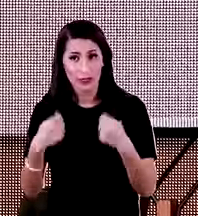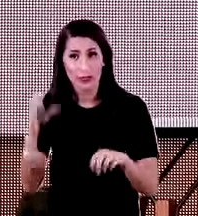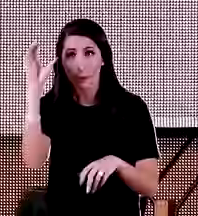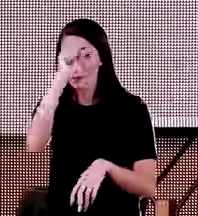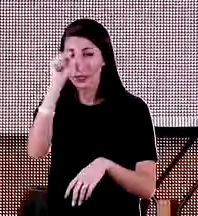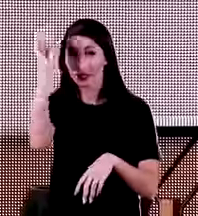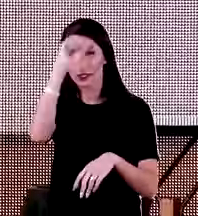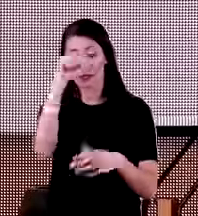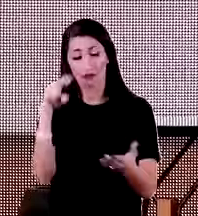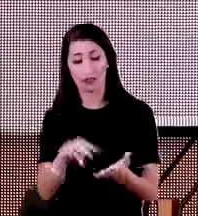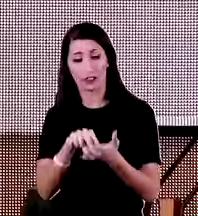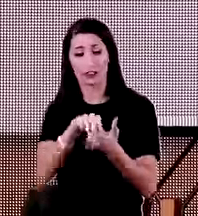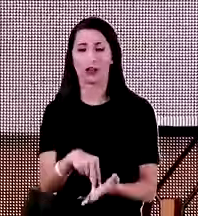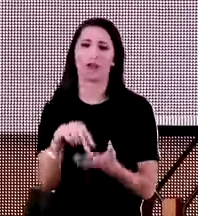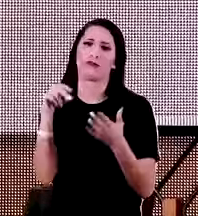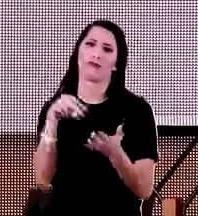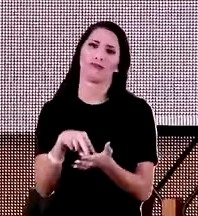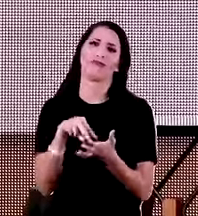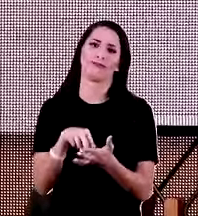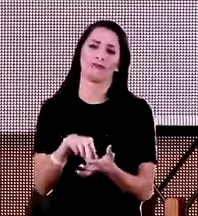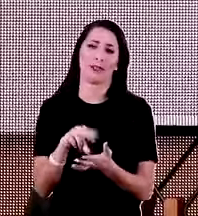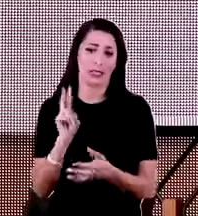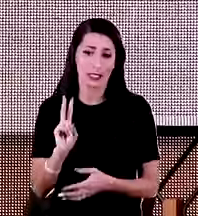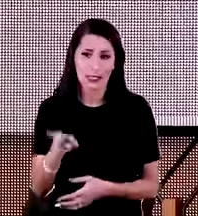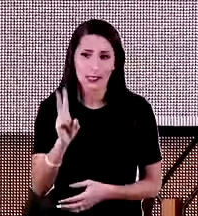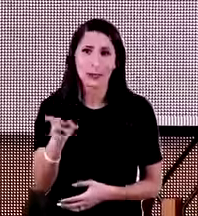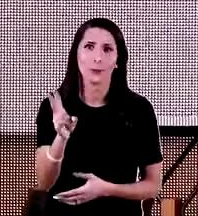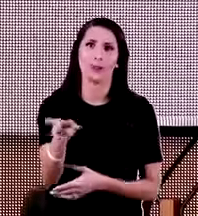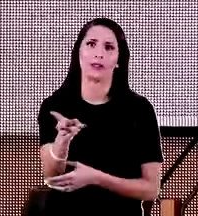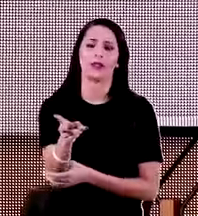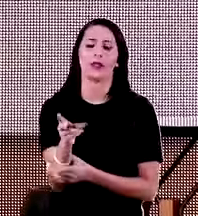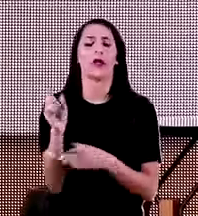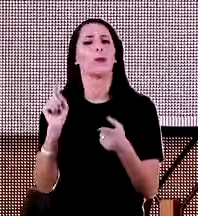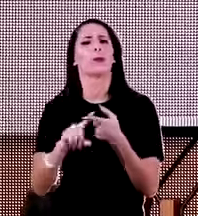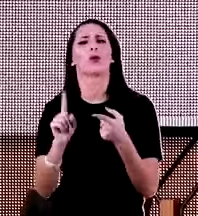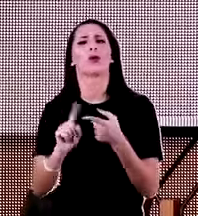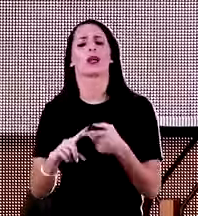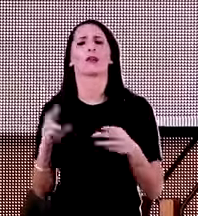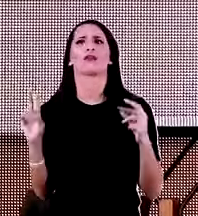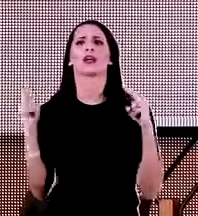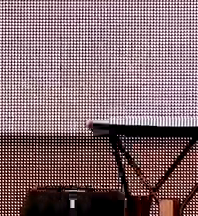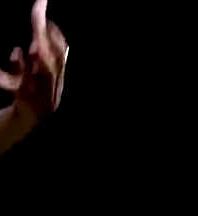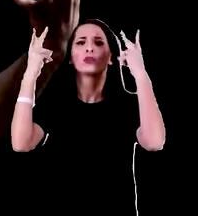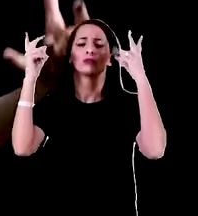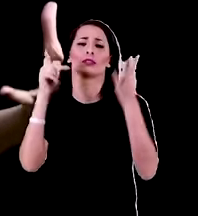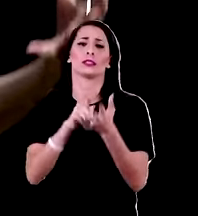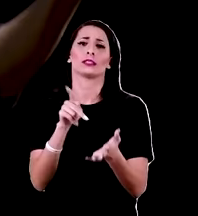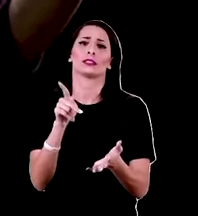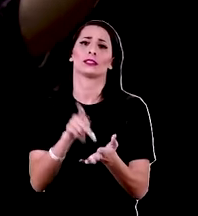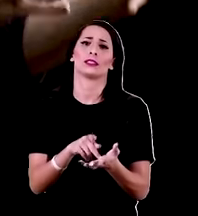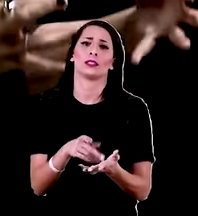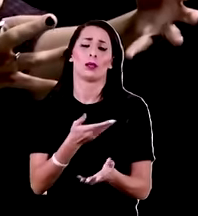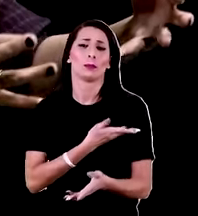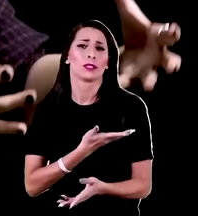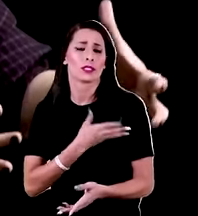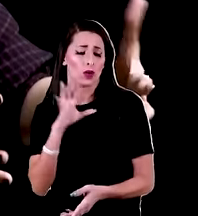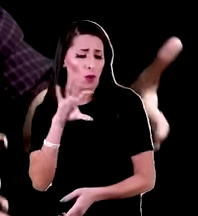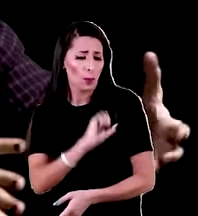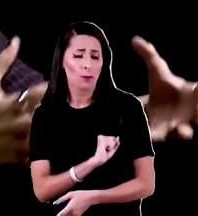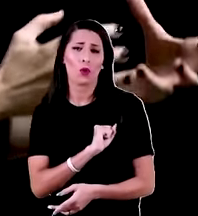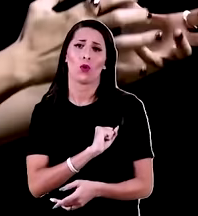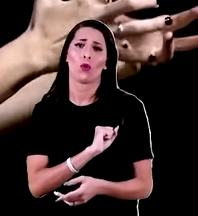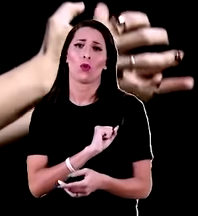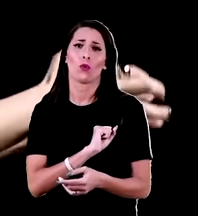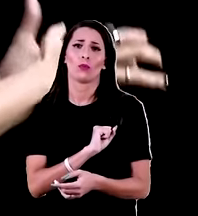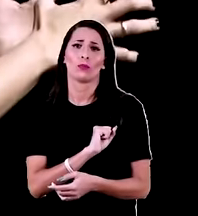firme até o fim. Porque esse é o verdadeiro valor da amizade. Esse é o verdadeiro amor. Gente, o contrário do amor não